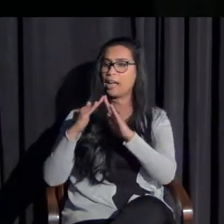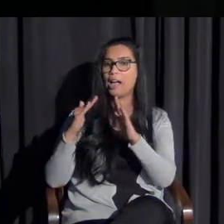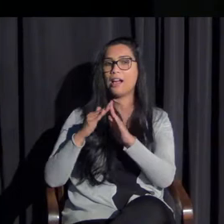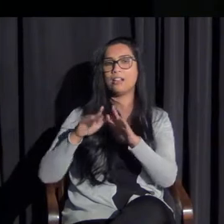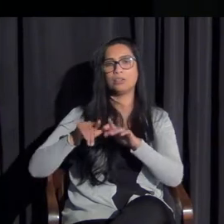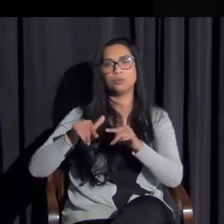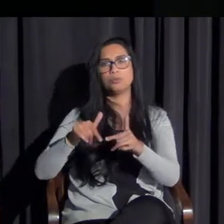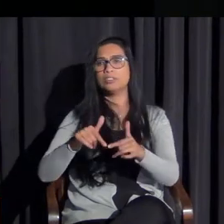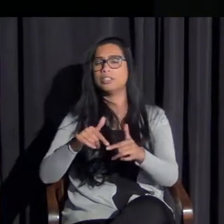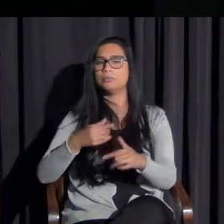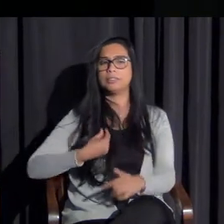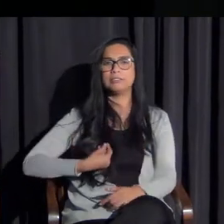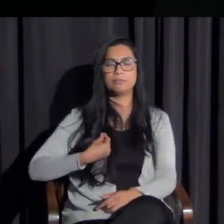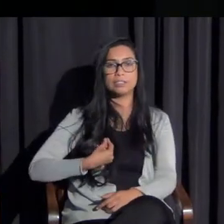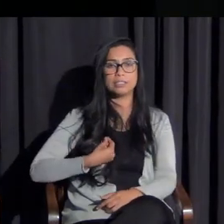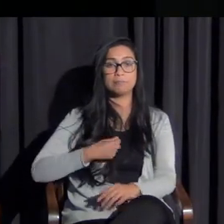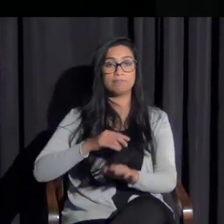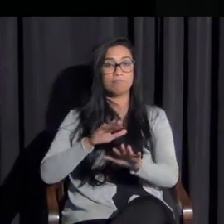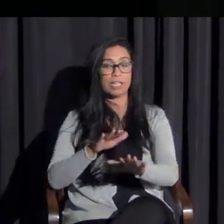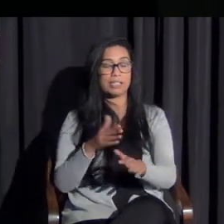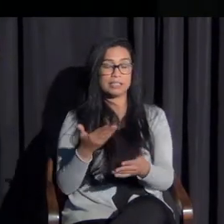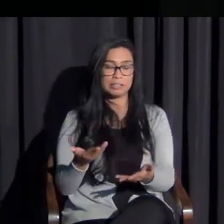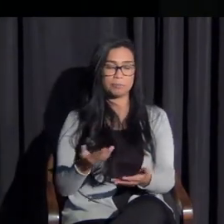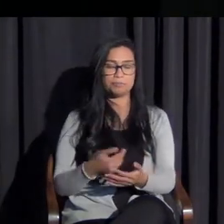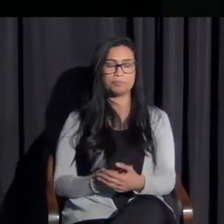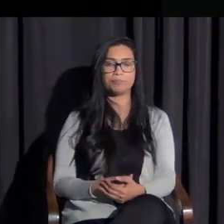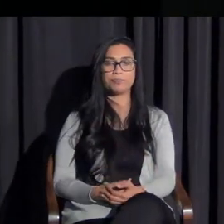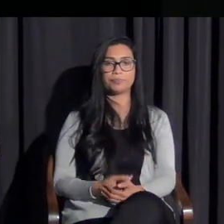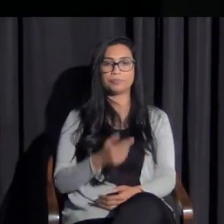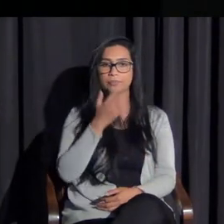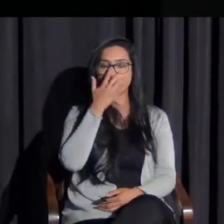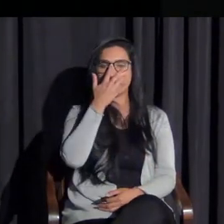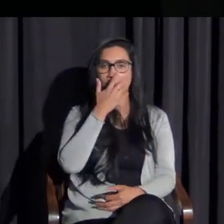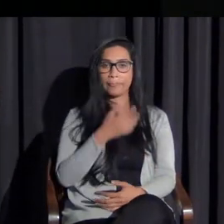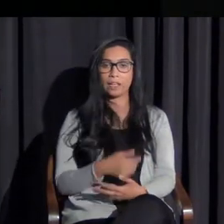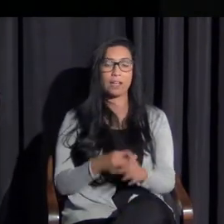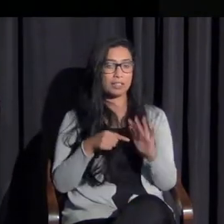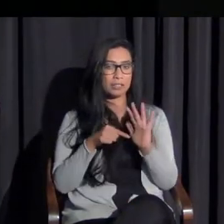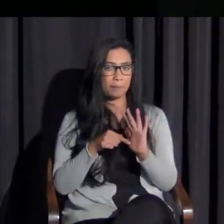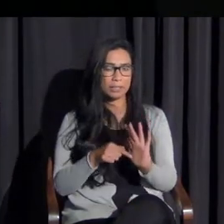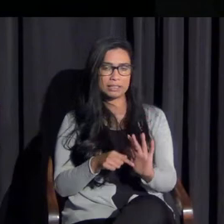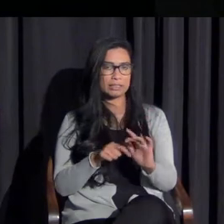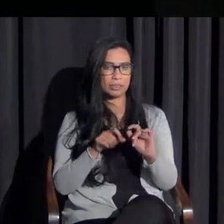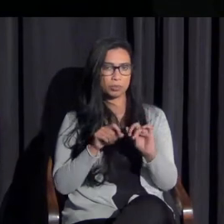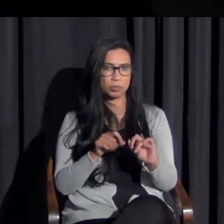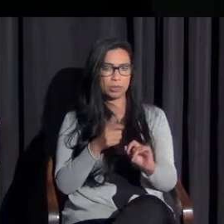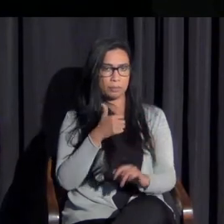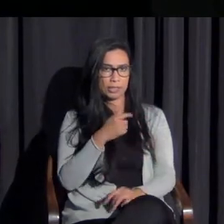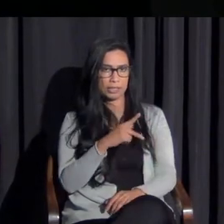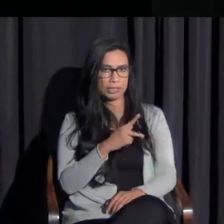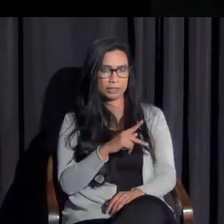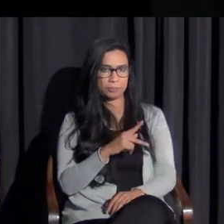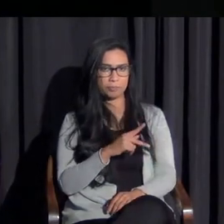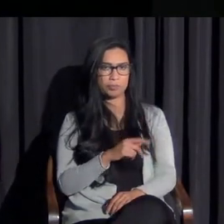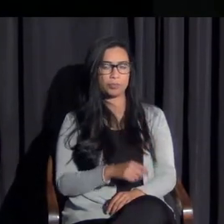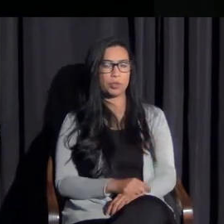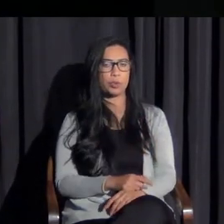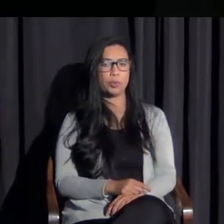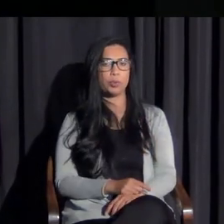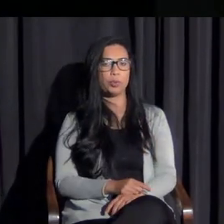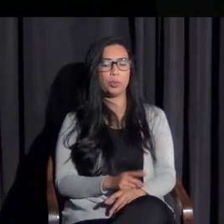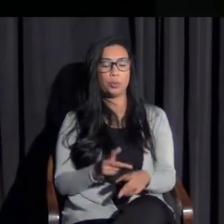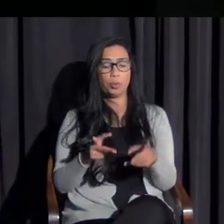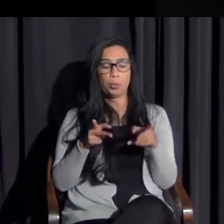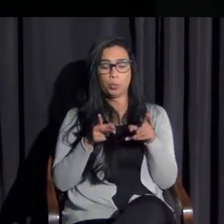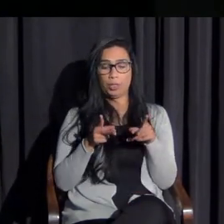de ser. Bom, nessa conversa, eu trouxe para ela um pequenininho recorte de algo